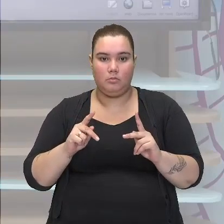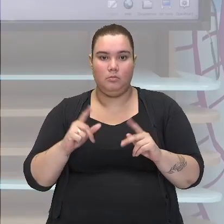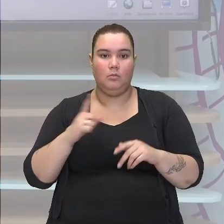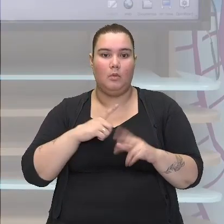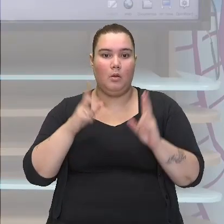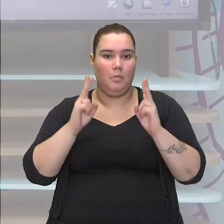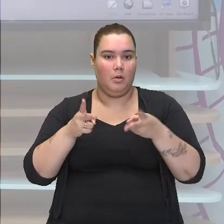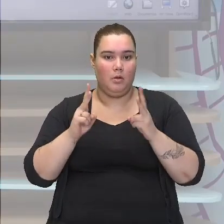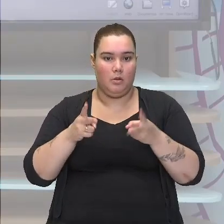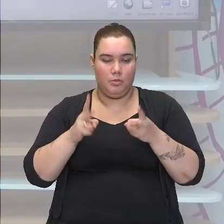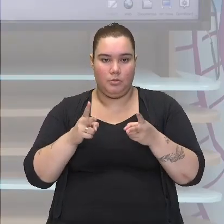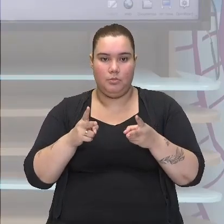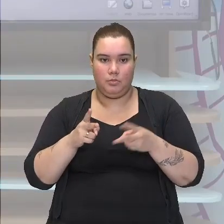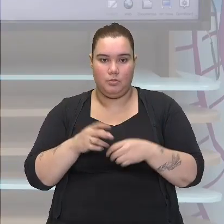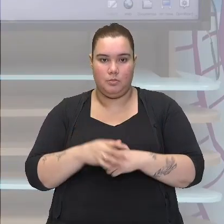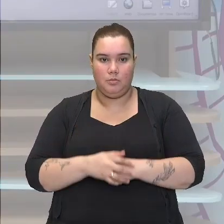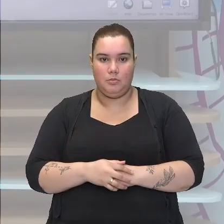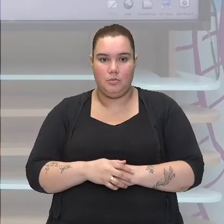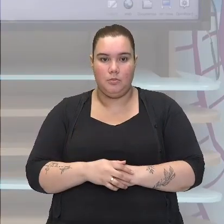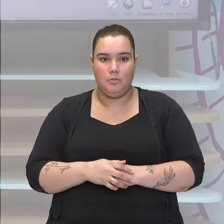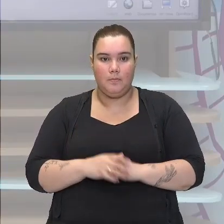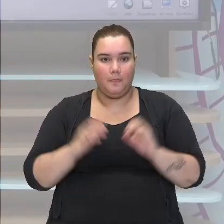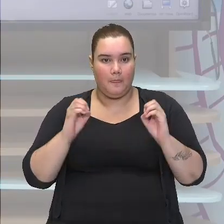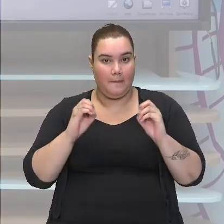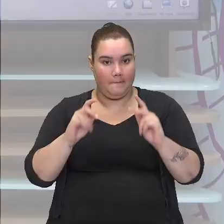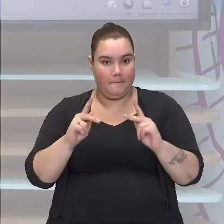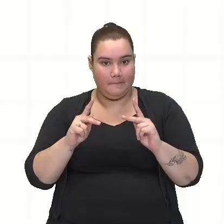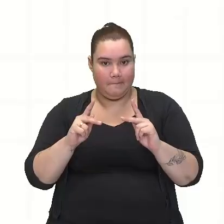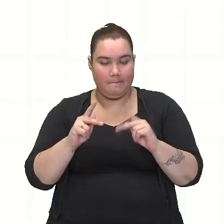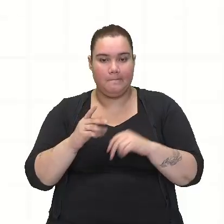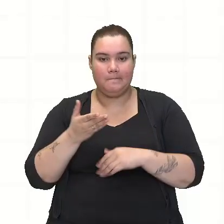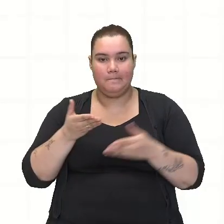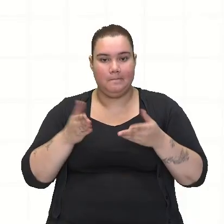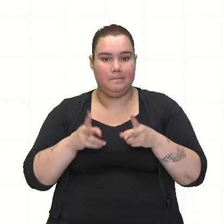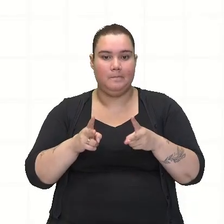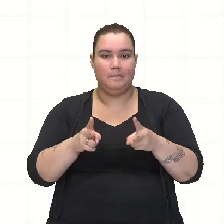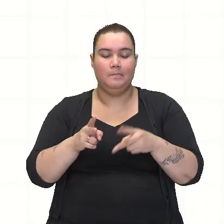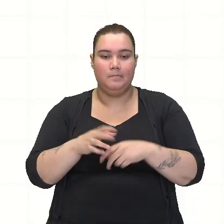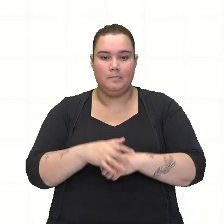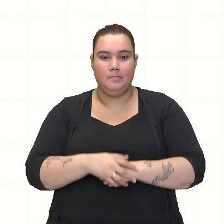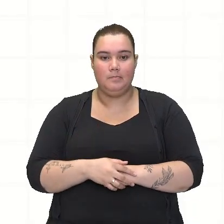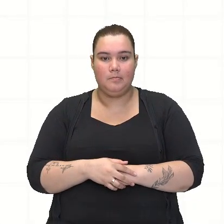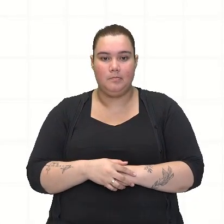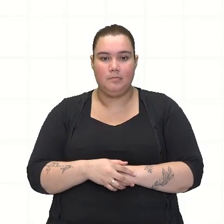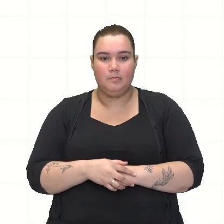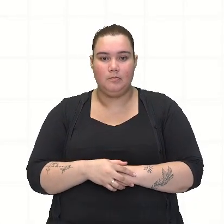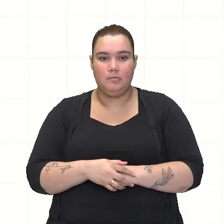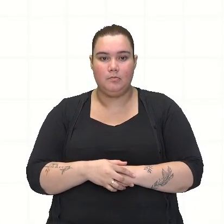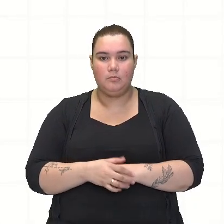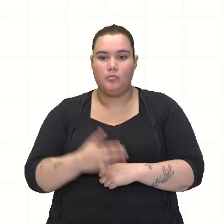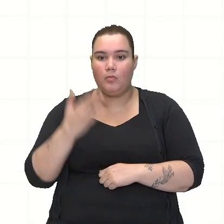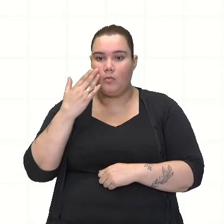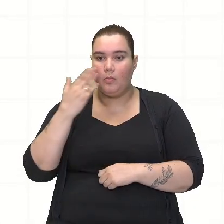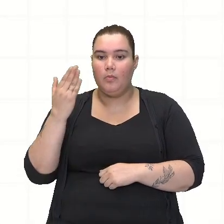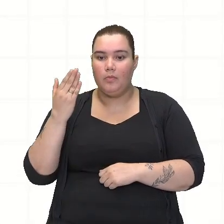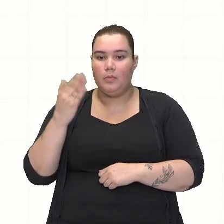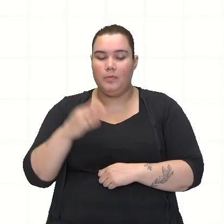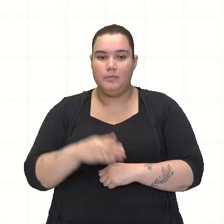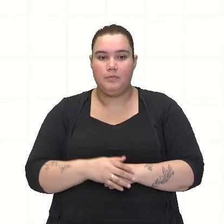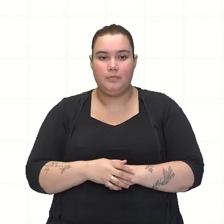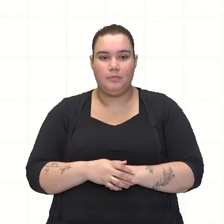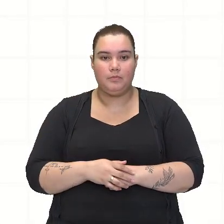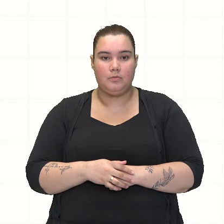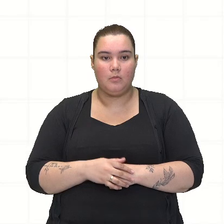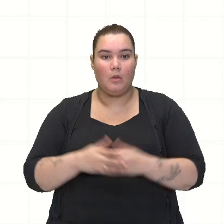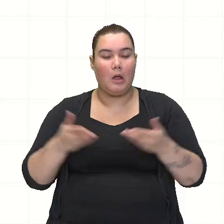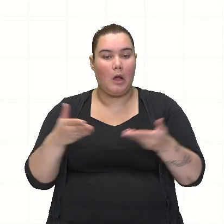a posição que ele está. Beleza, meu povo? Vamos continuar, me segue. Então, vamos lá. Agora